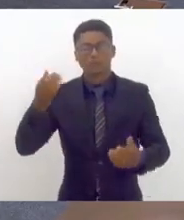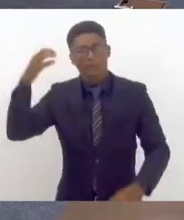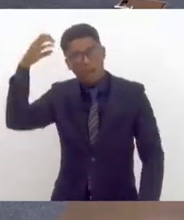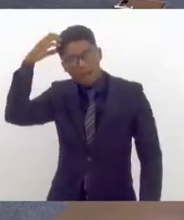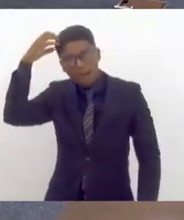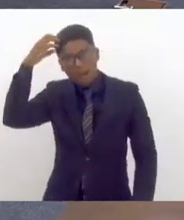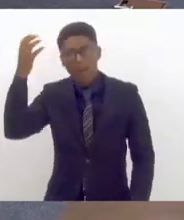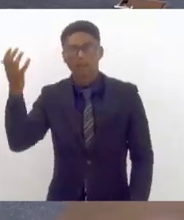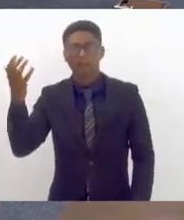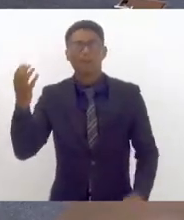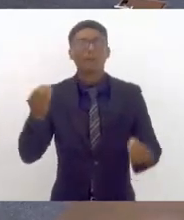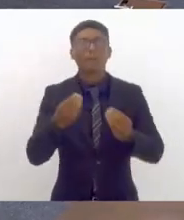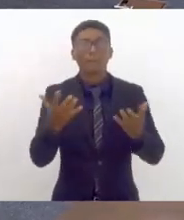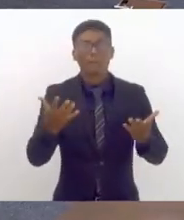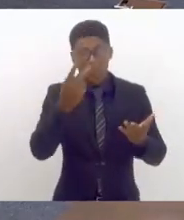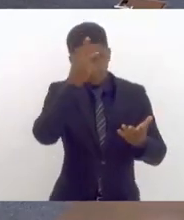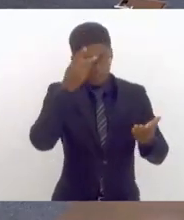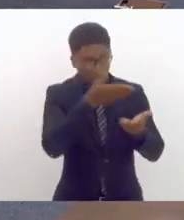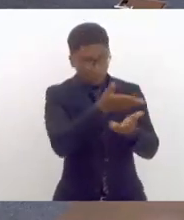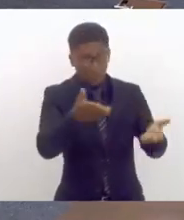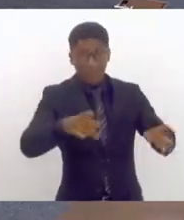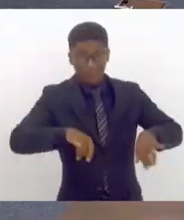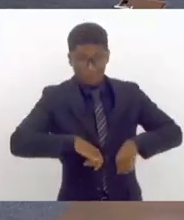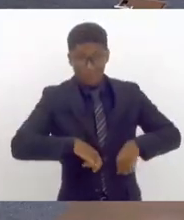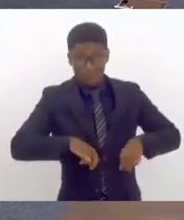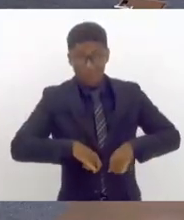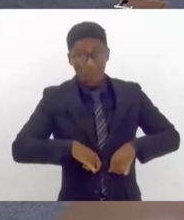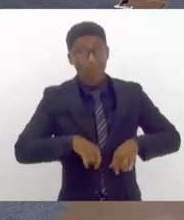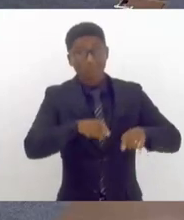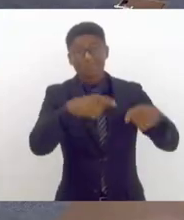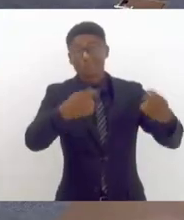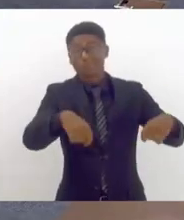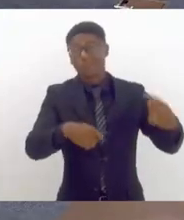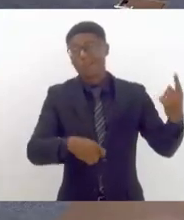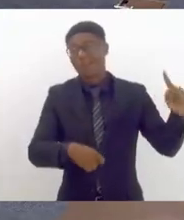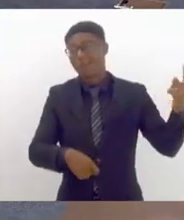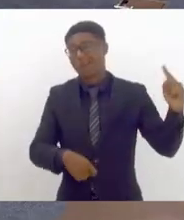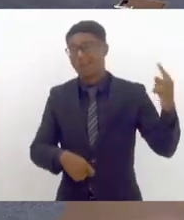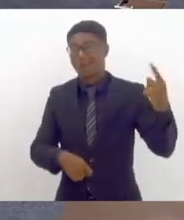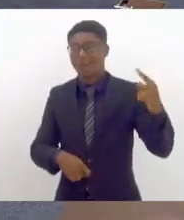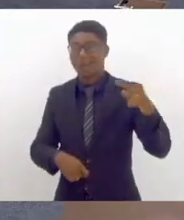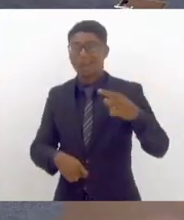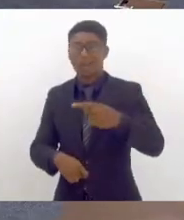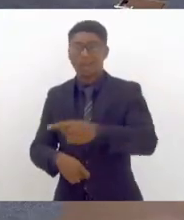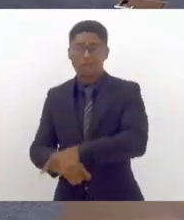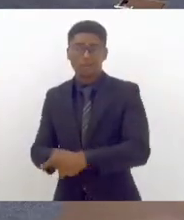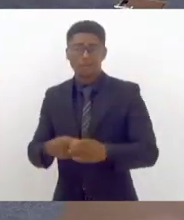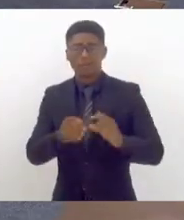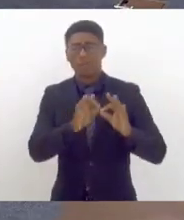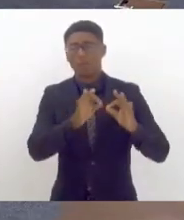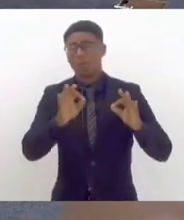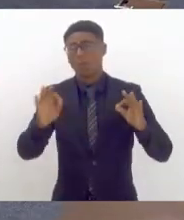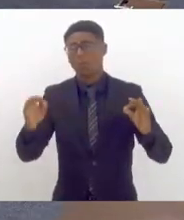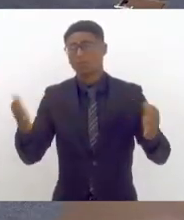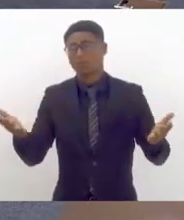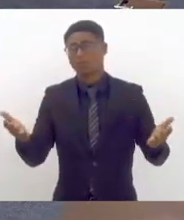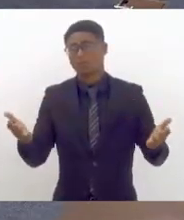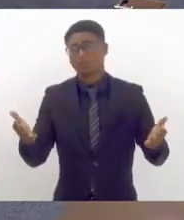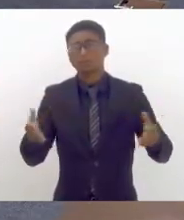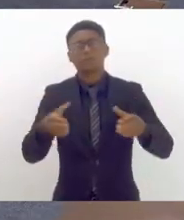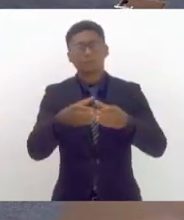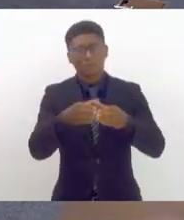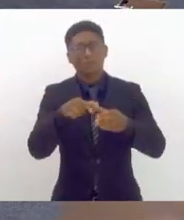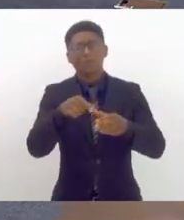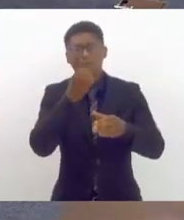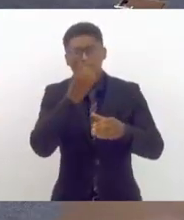não tenham que vir tão longe até aqui, ainda assim serem atendidos por uma equipe que é bacana, é interativa,